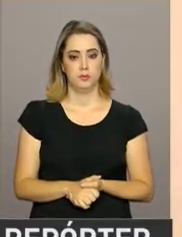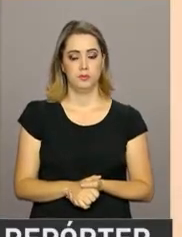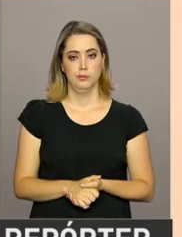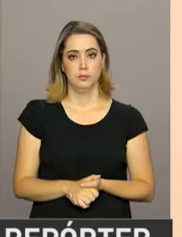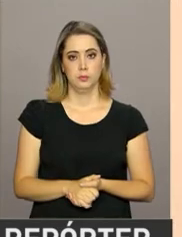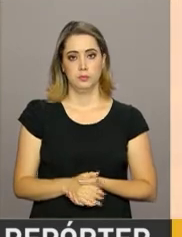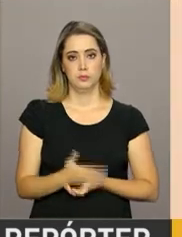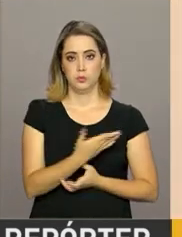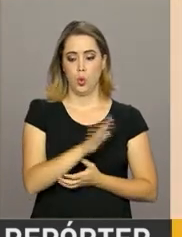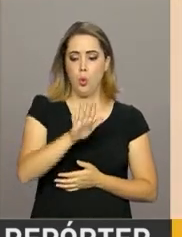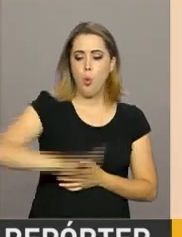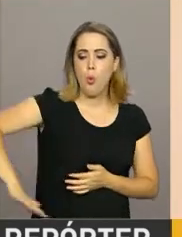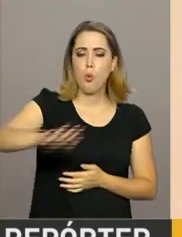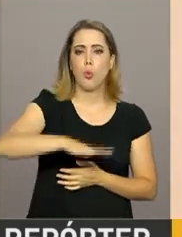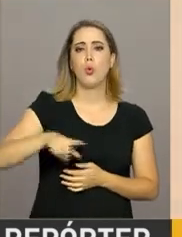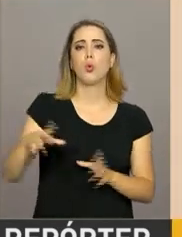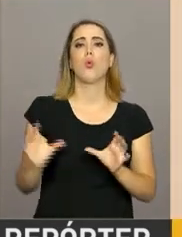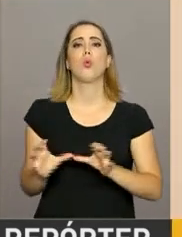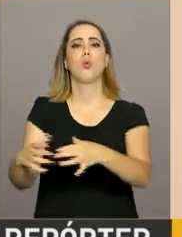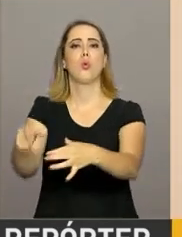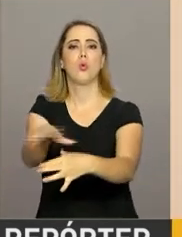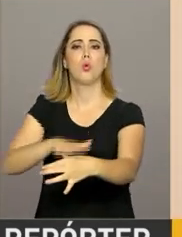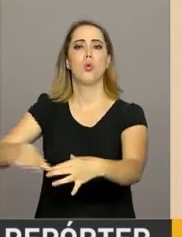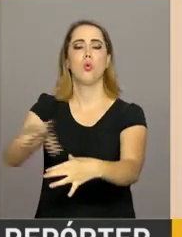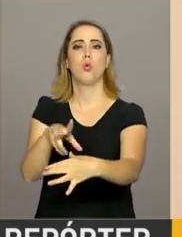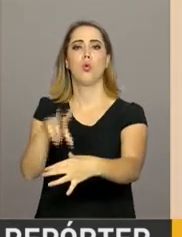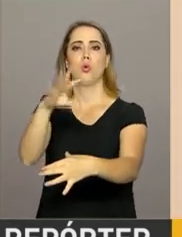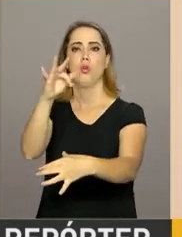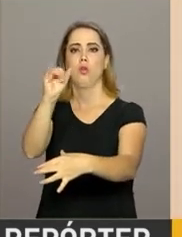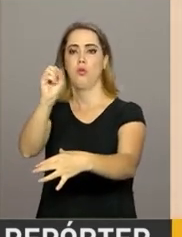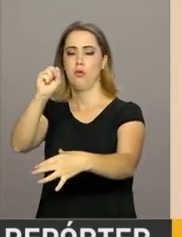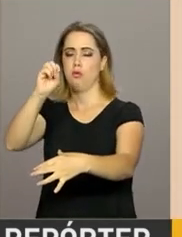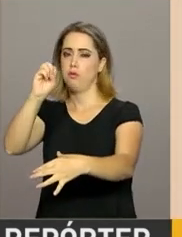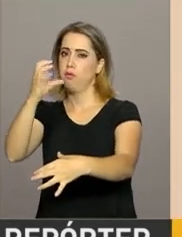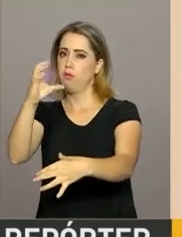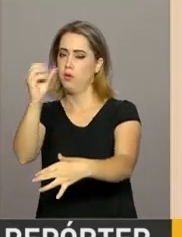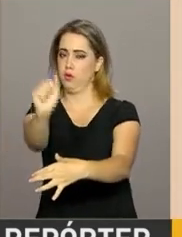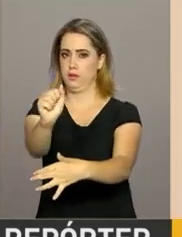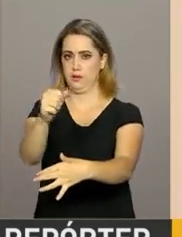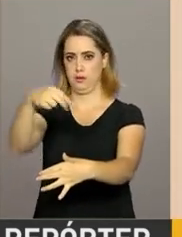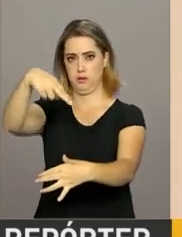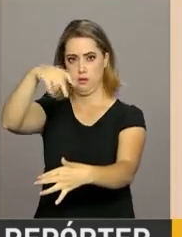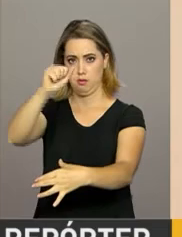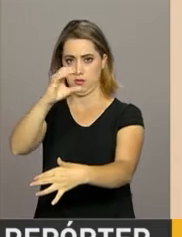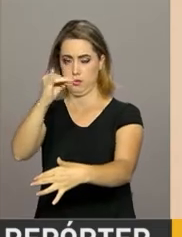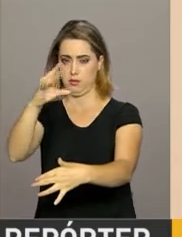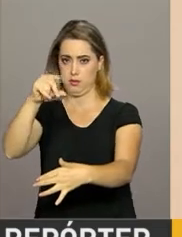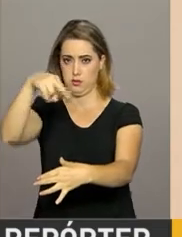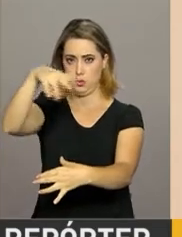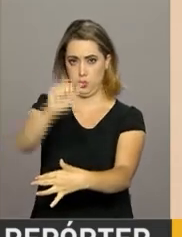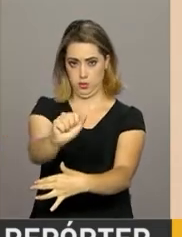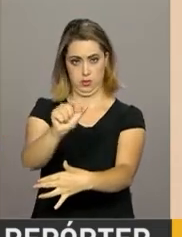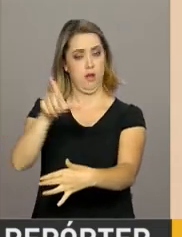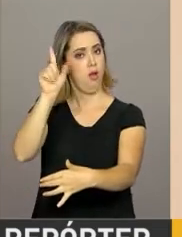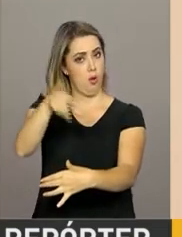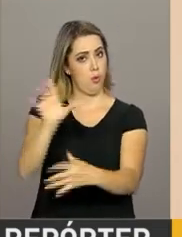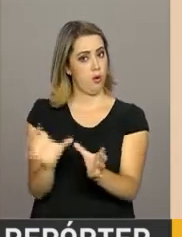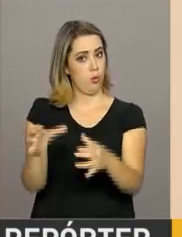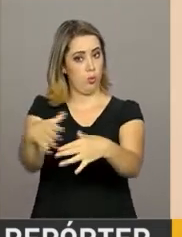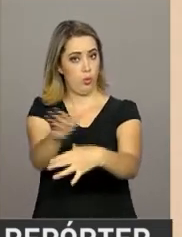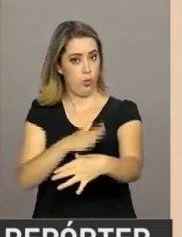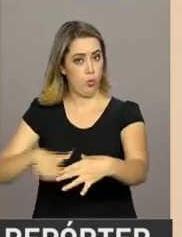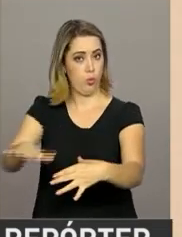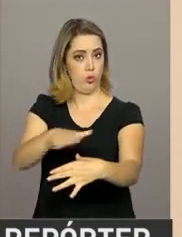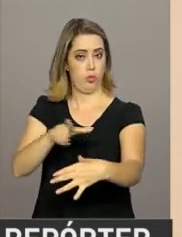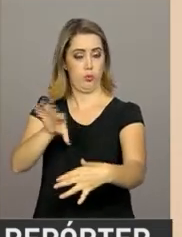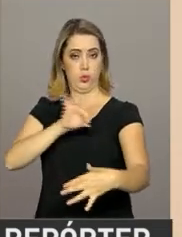nacional ela não é força de agente penitenciário a força nacional é composta de policiais